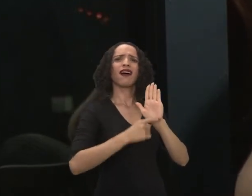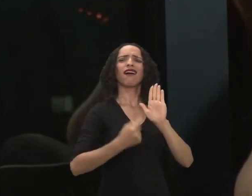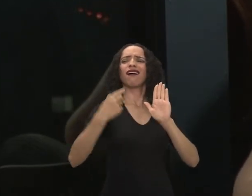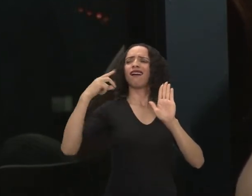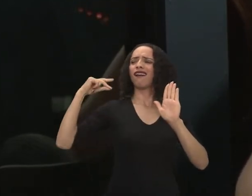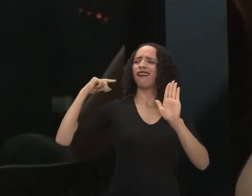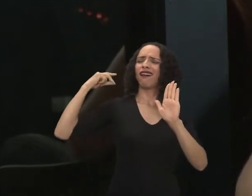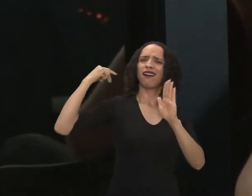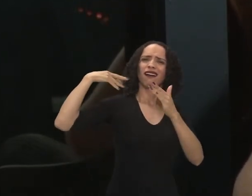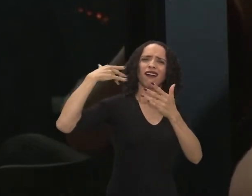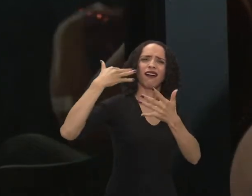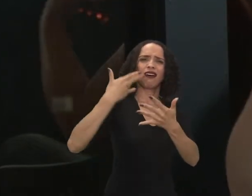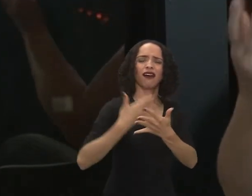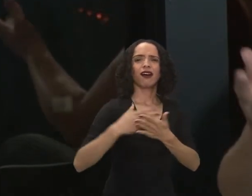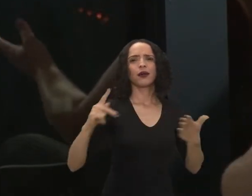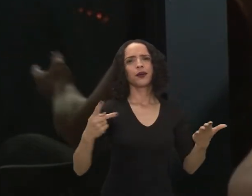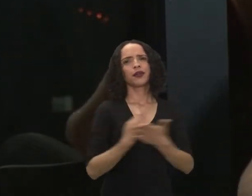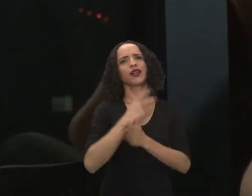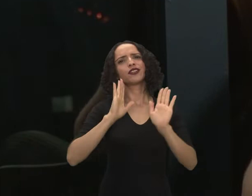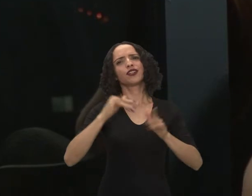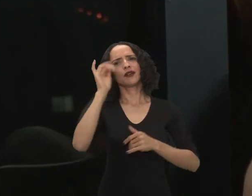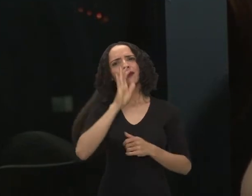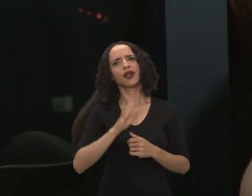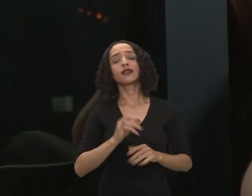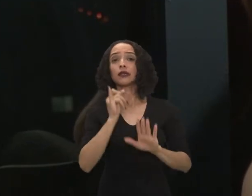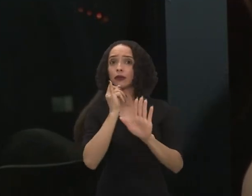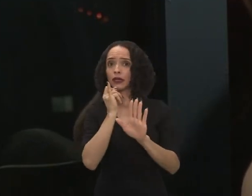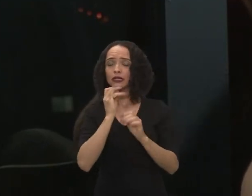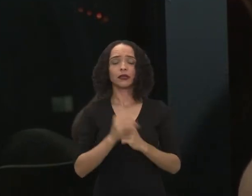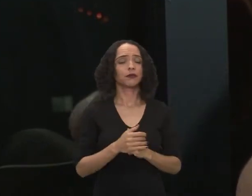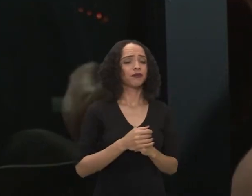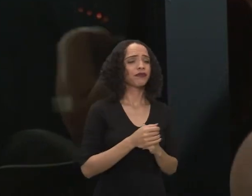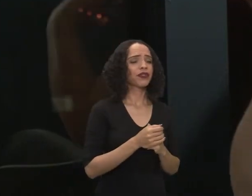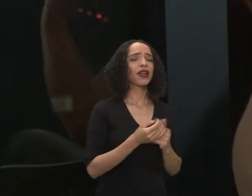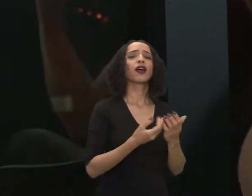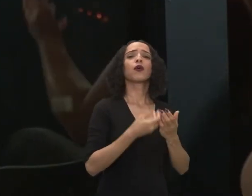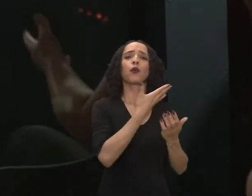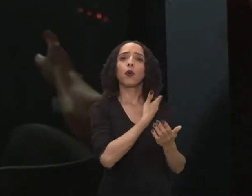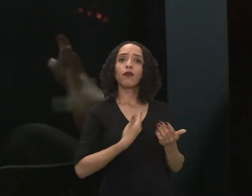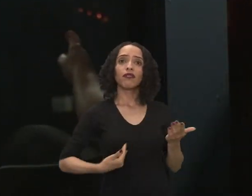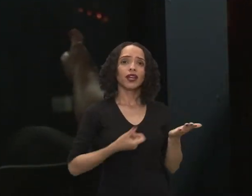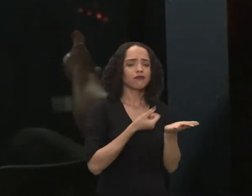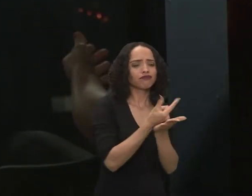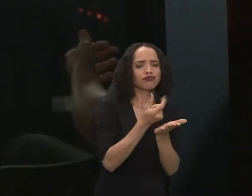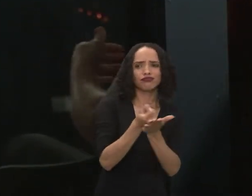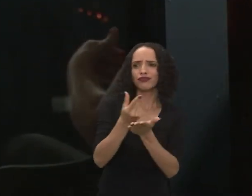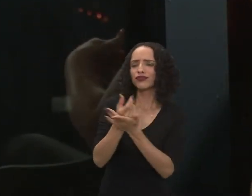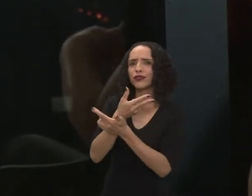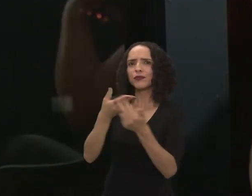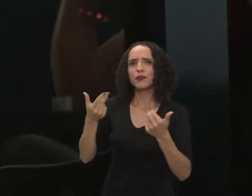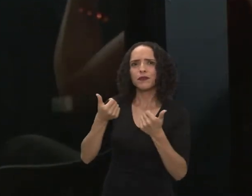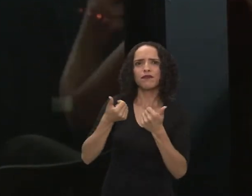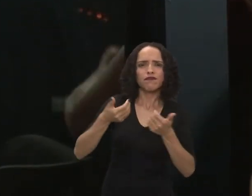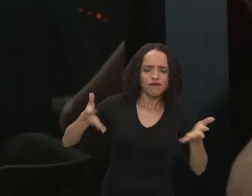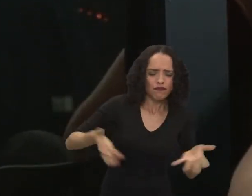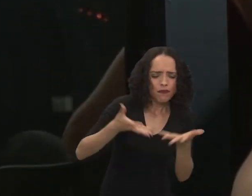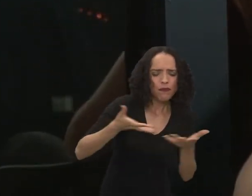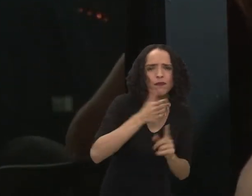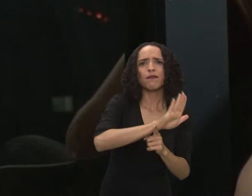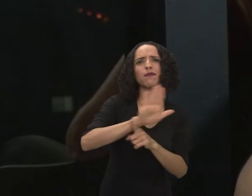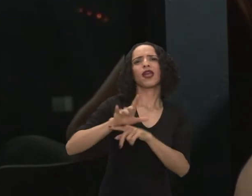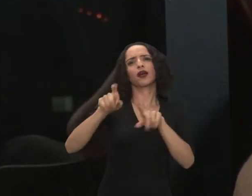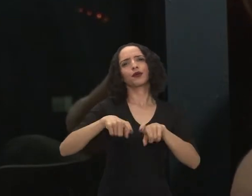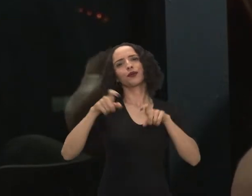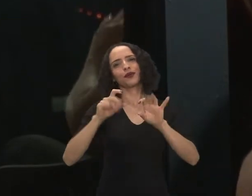no Brasil há muito tempo, como, por exemplo, compras governamentais para incentivar a agricultura familiar, compra direta da